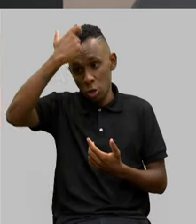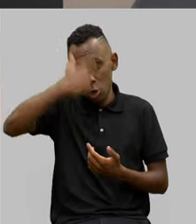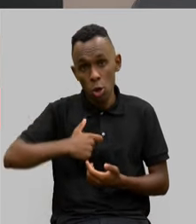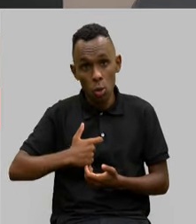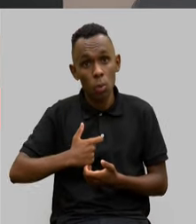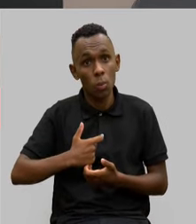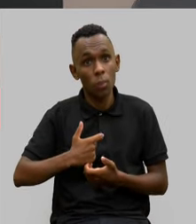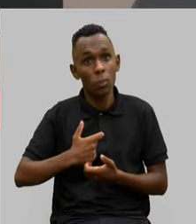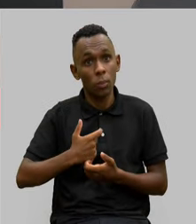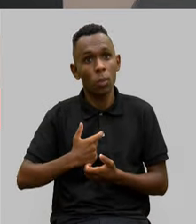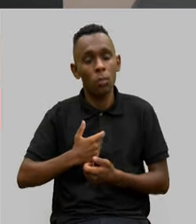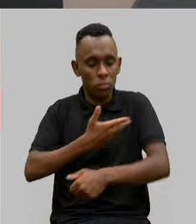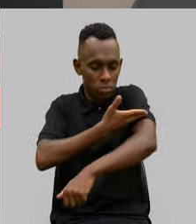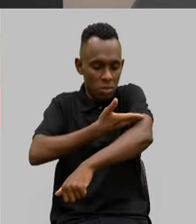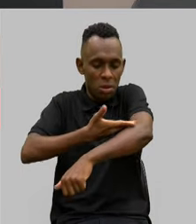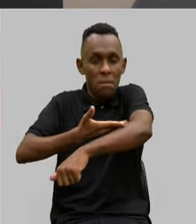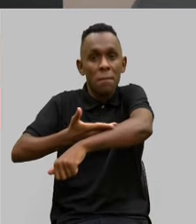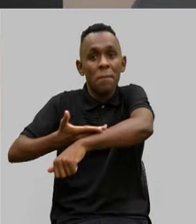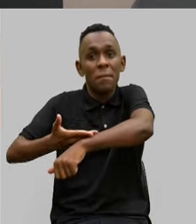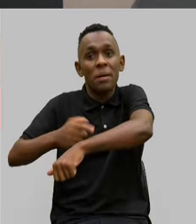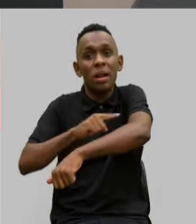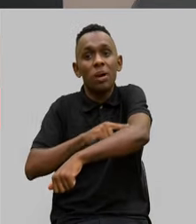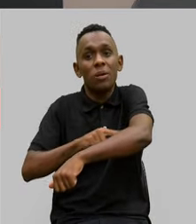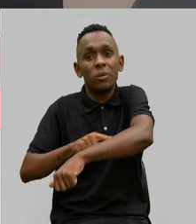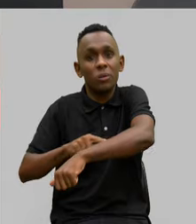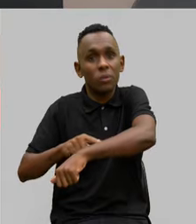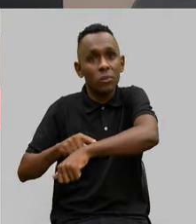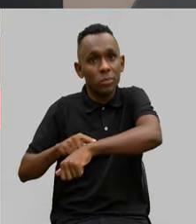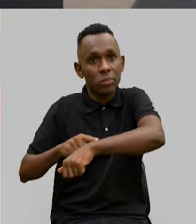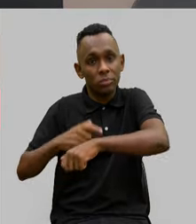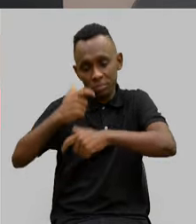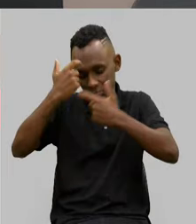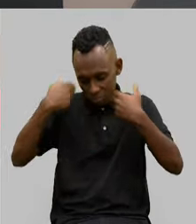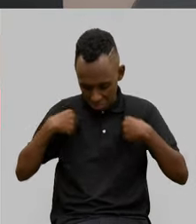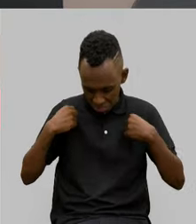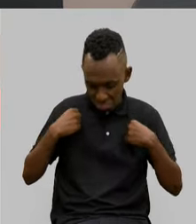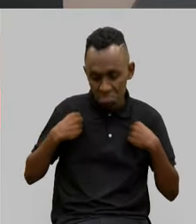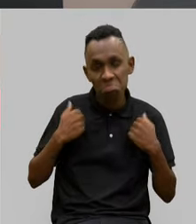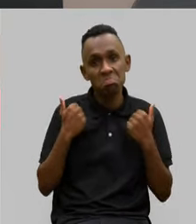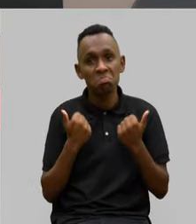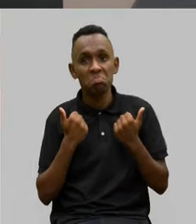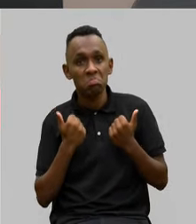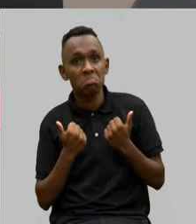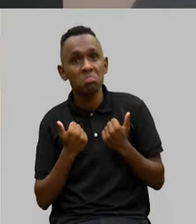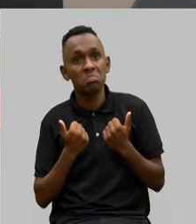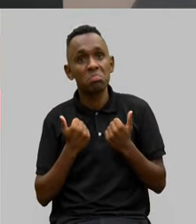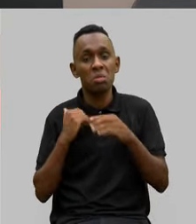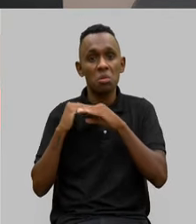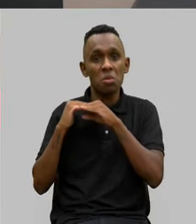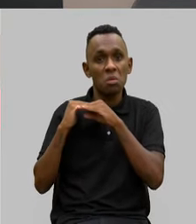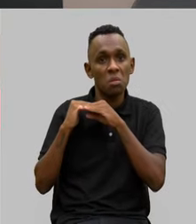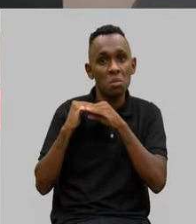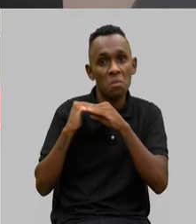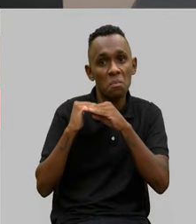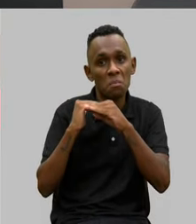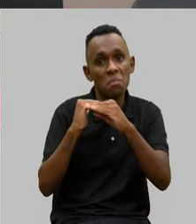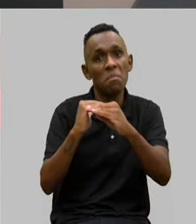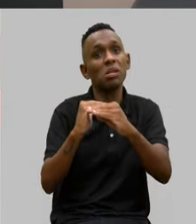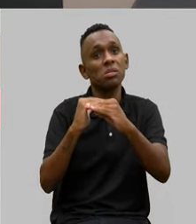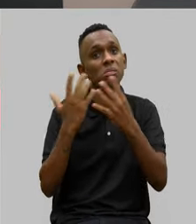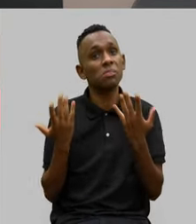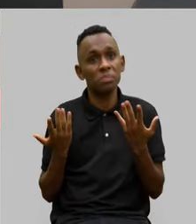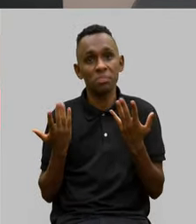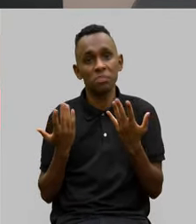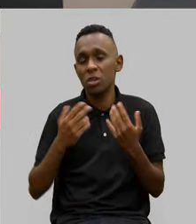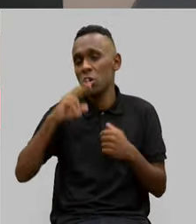um cara branco né me visto sei lá razoavelmente bem dentro dos padrões aí que entendem então não